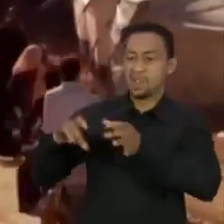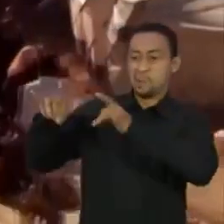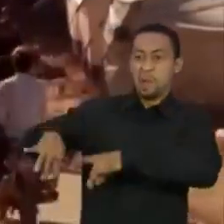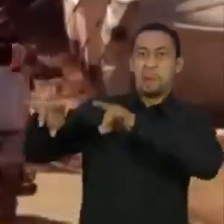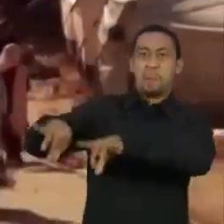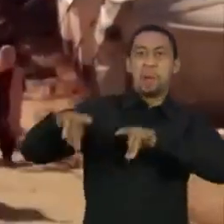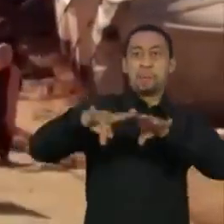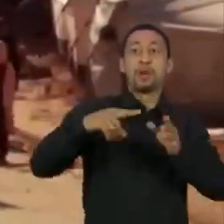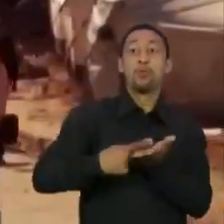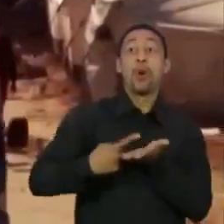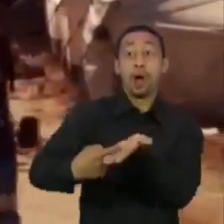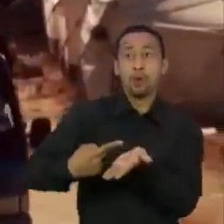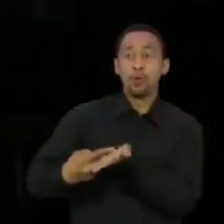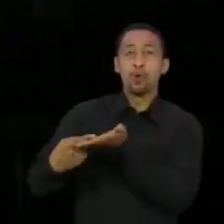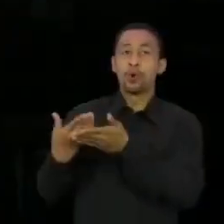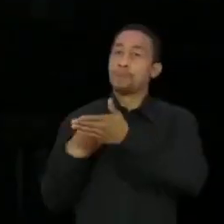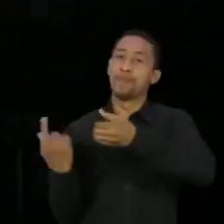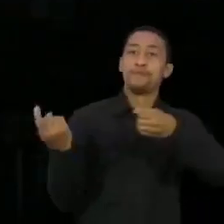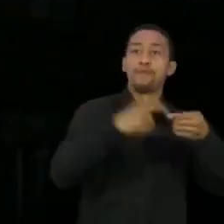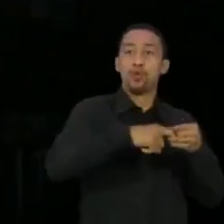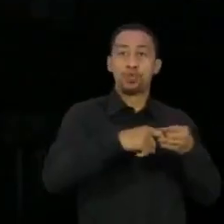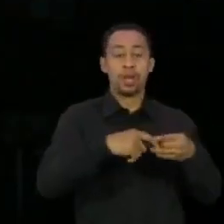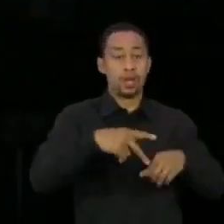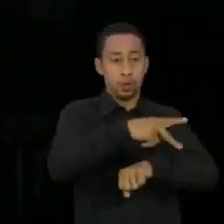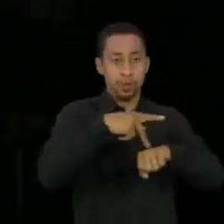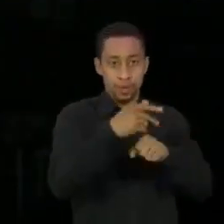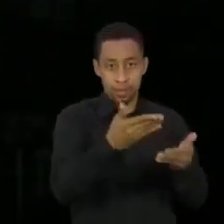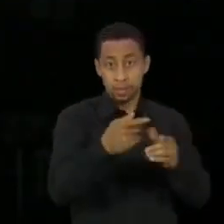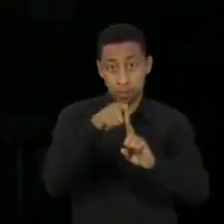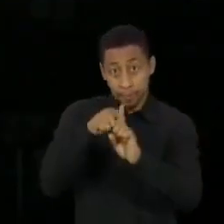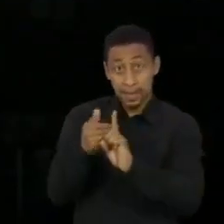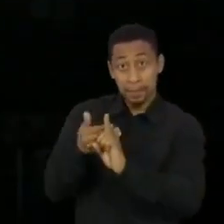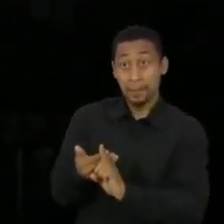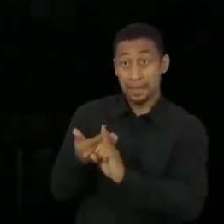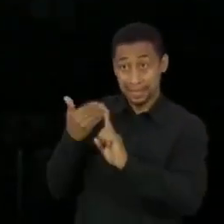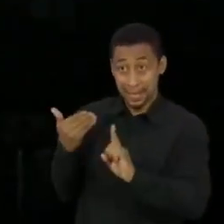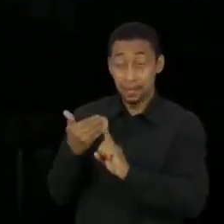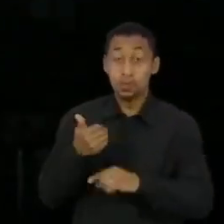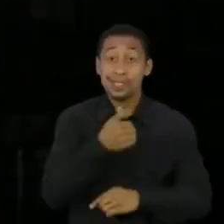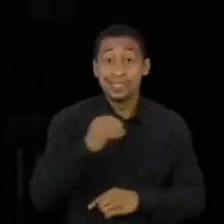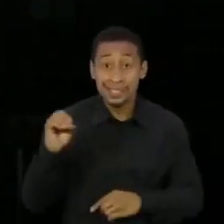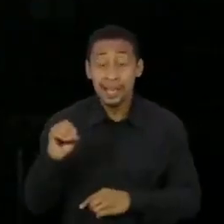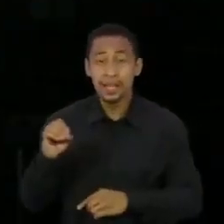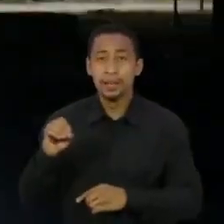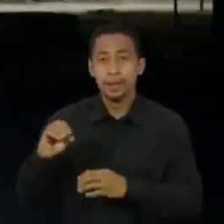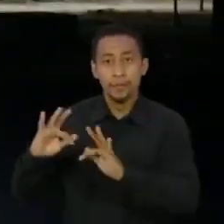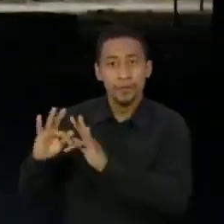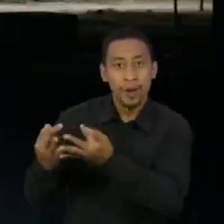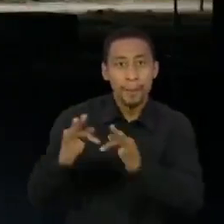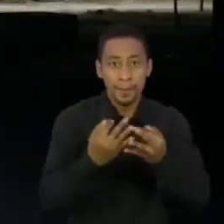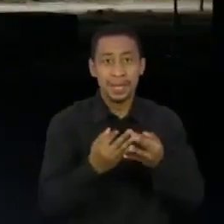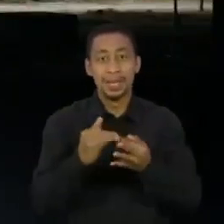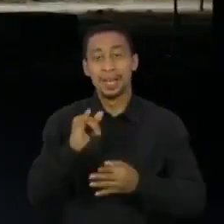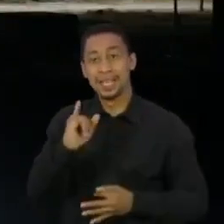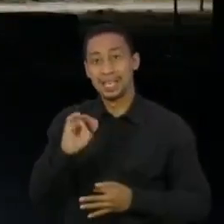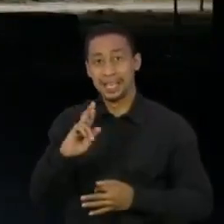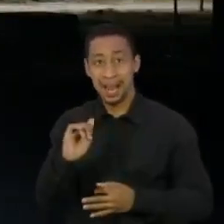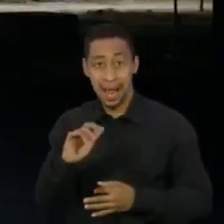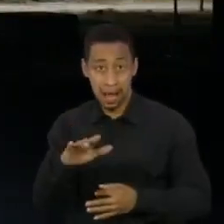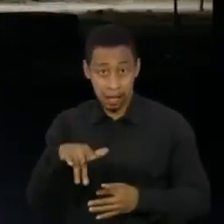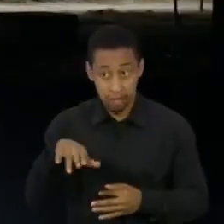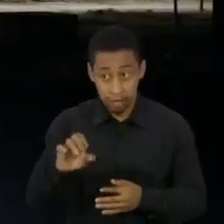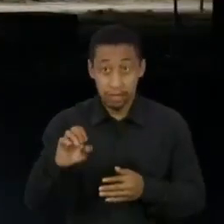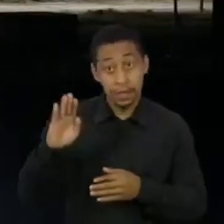suas tribos para aceitá-los. No mês passado, 100 famílias iraquianas foram repatriadas para um campo